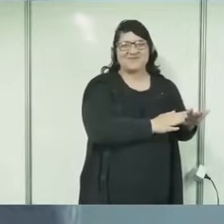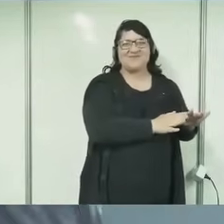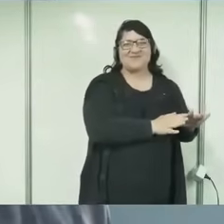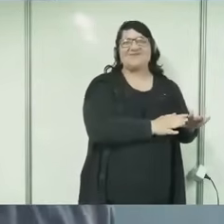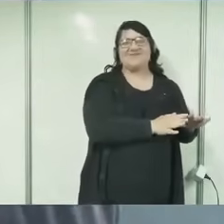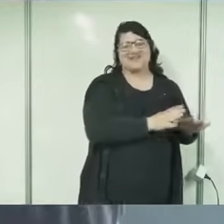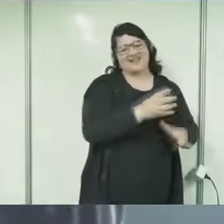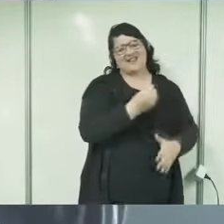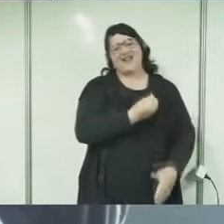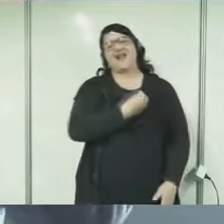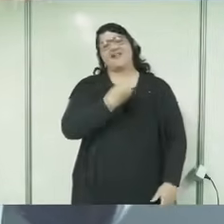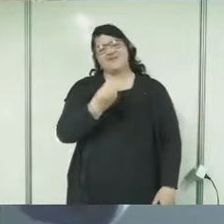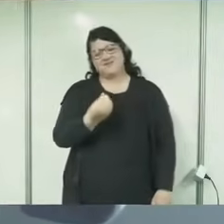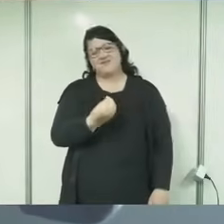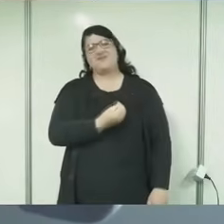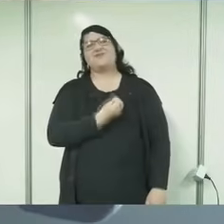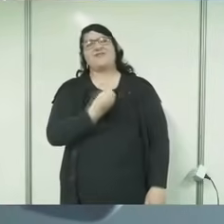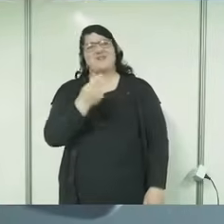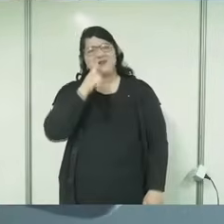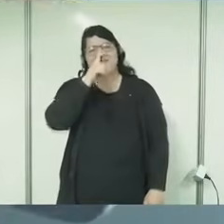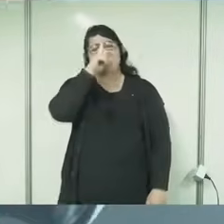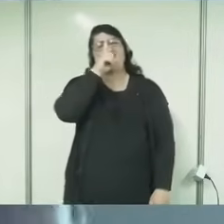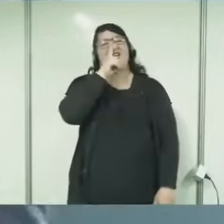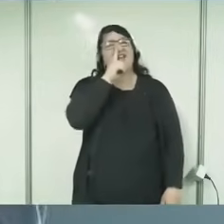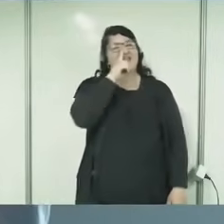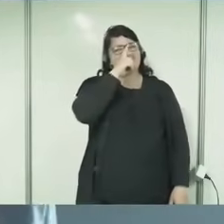Já vivi tantos perigos,